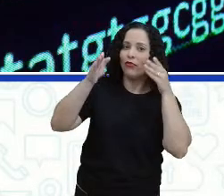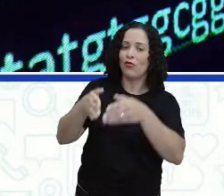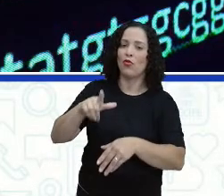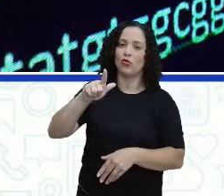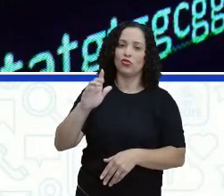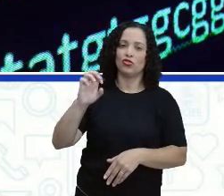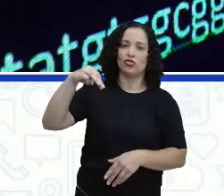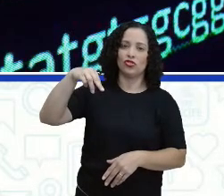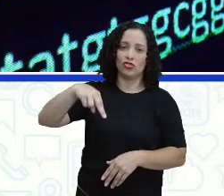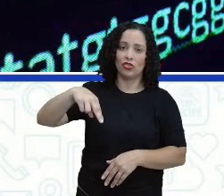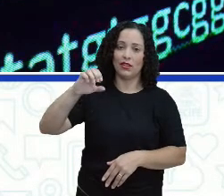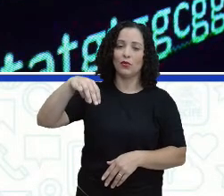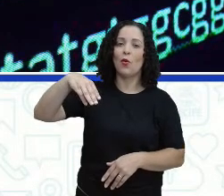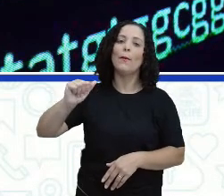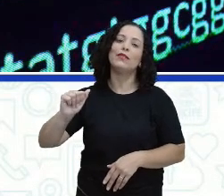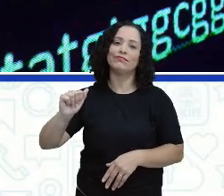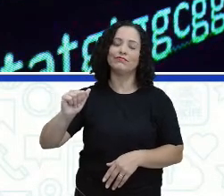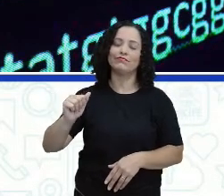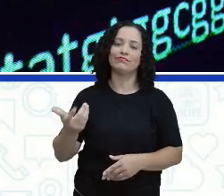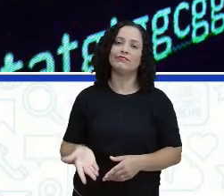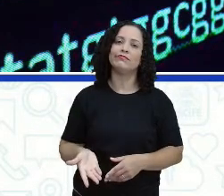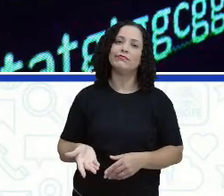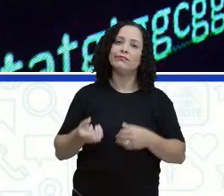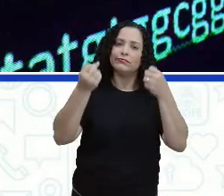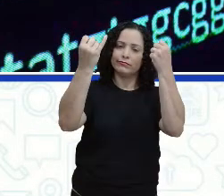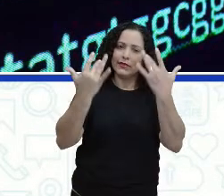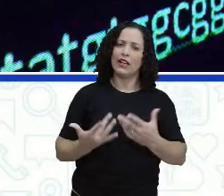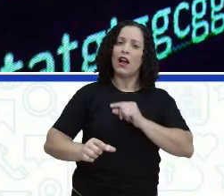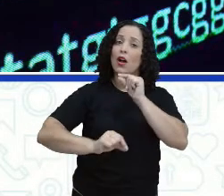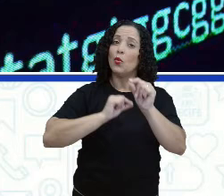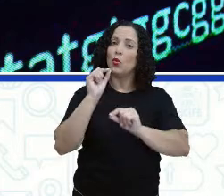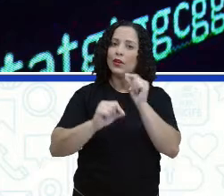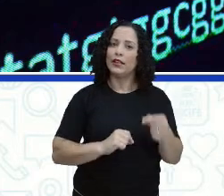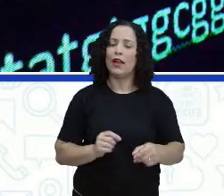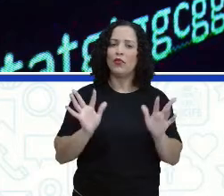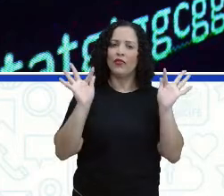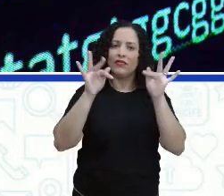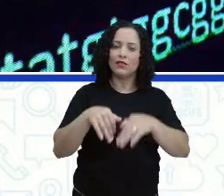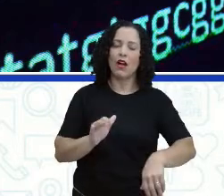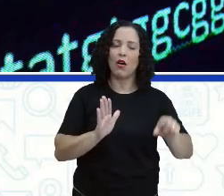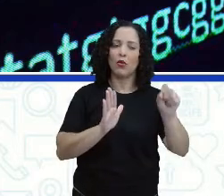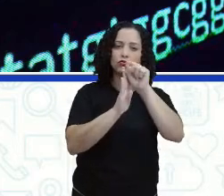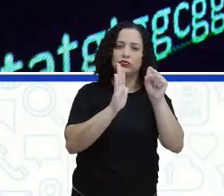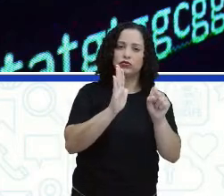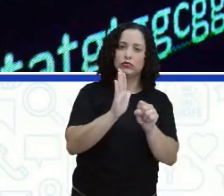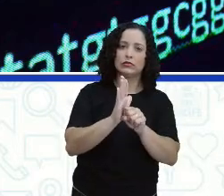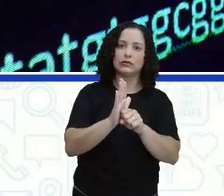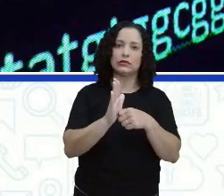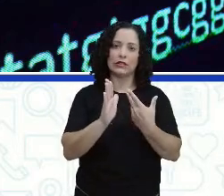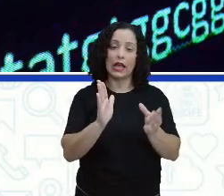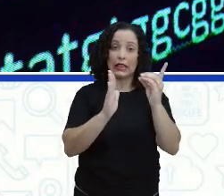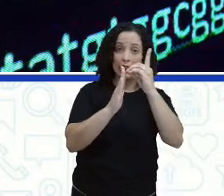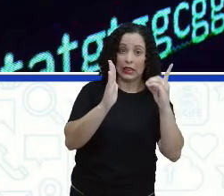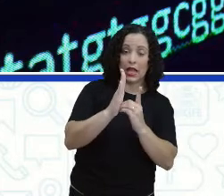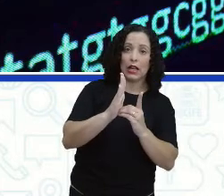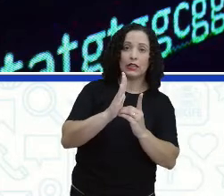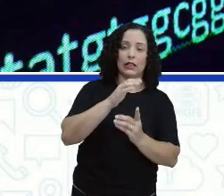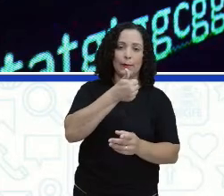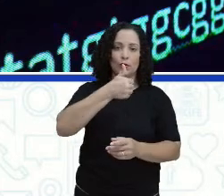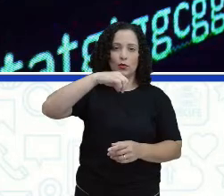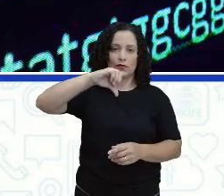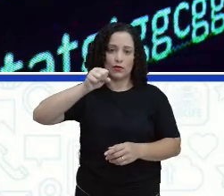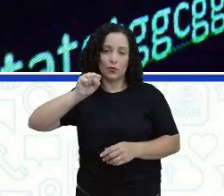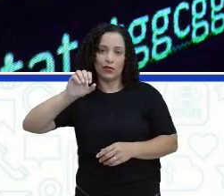organismo. Vou contar para vocês o seguinte, que desde o final da década de 80, que já se começou